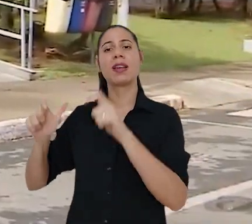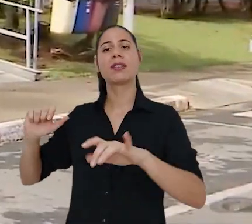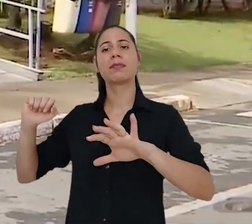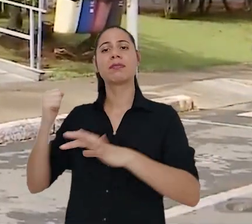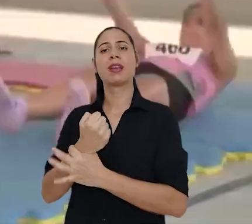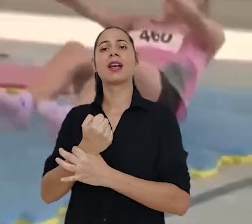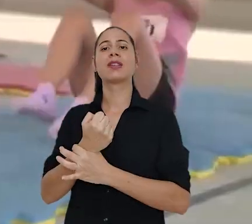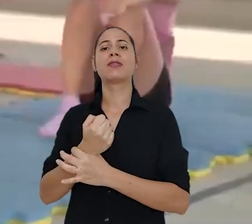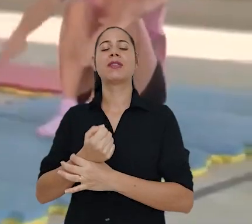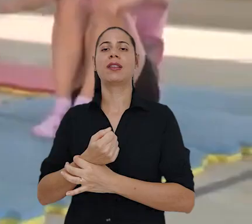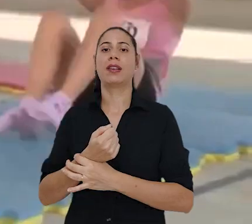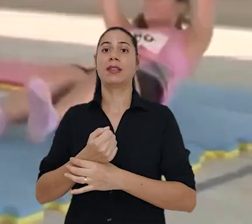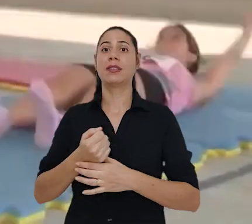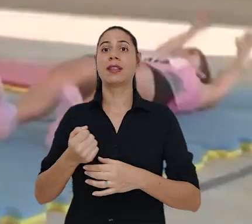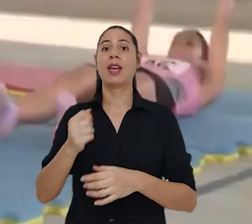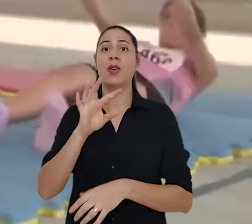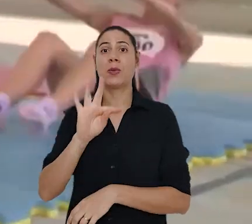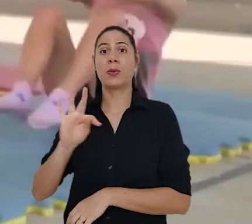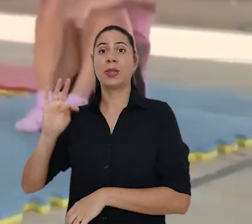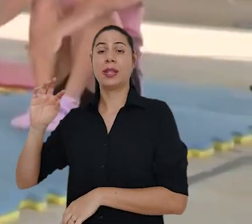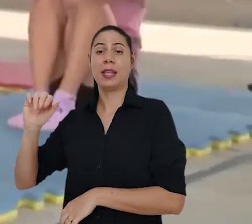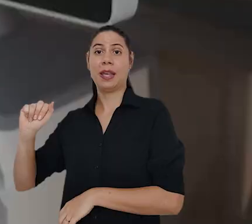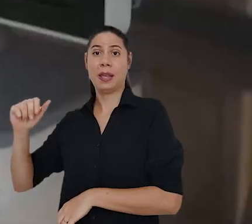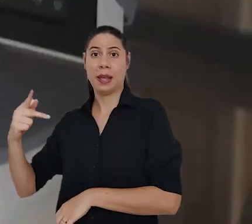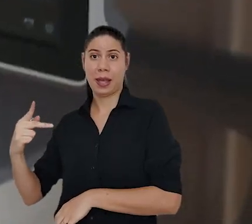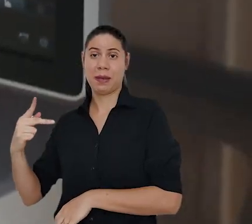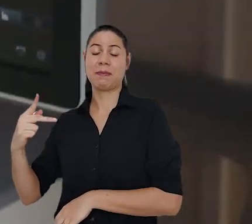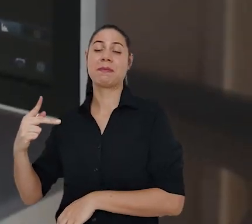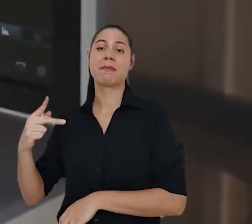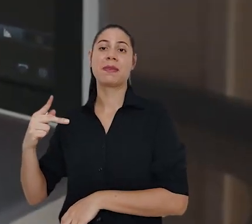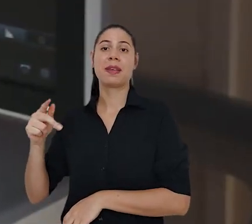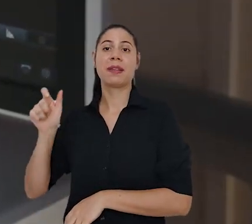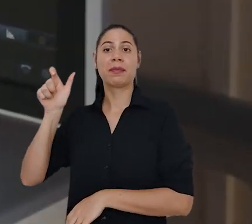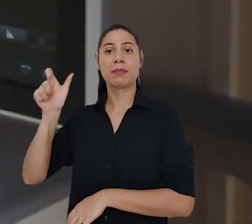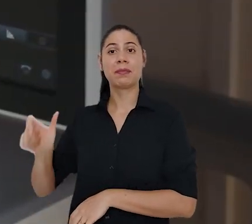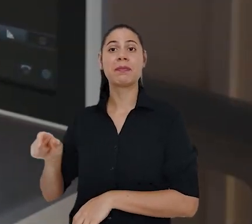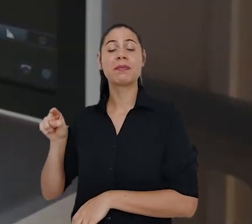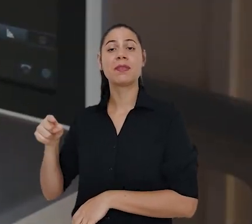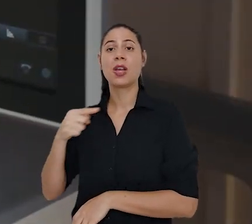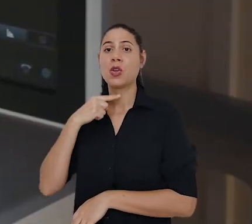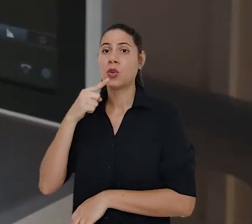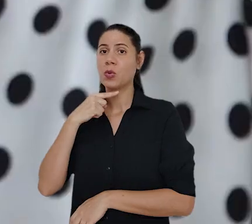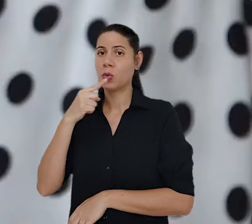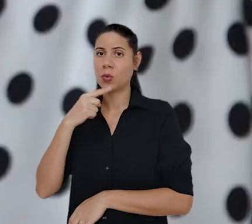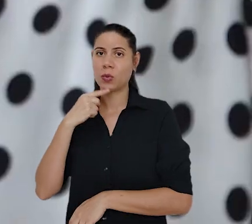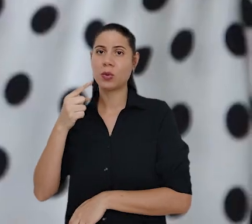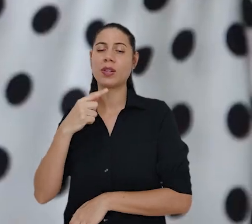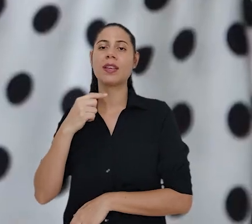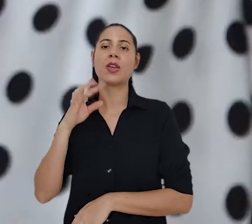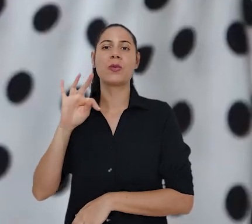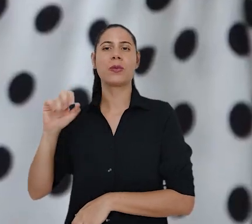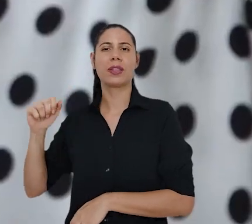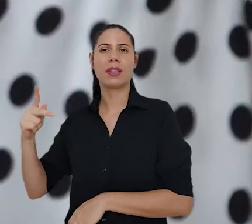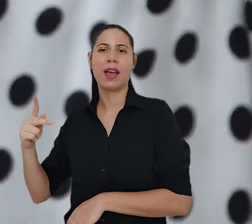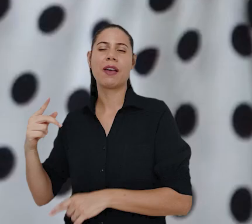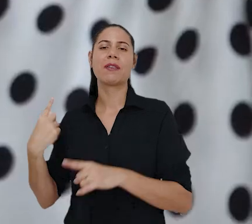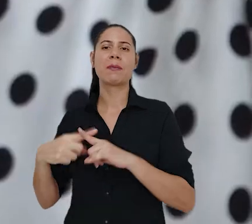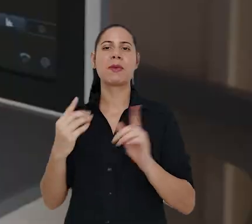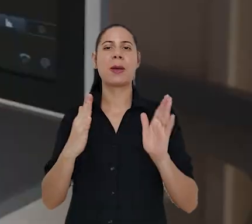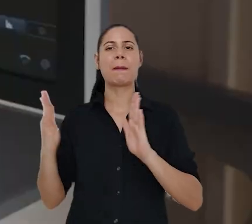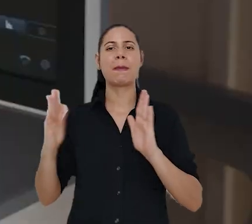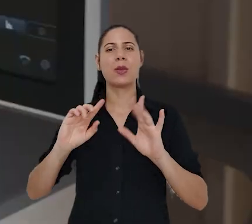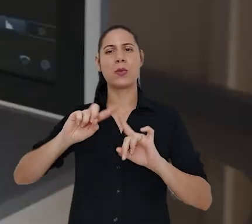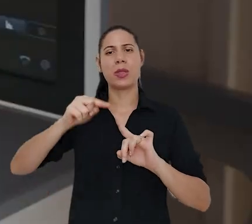garante remarcação do teste de aptidão física a candidata sem condições de realizar o TAF por estar no